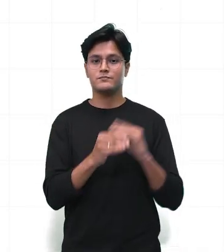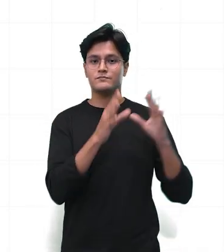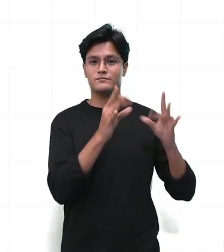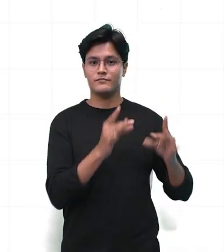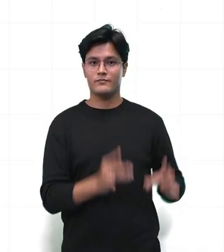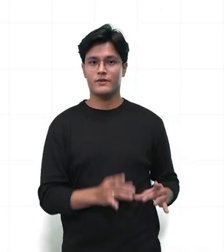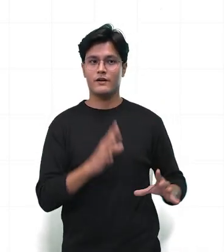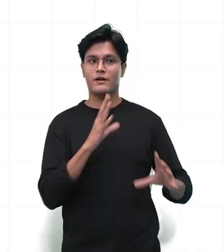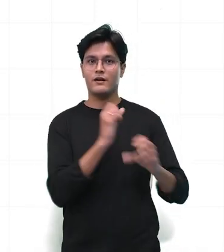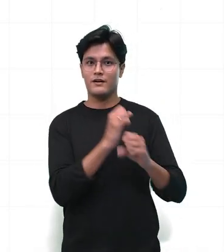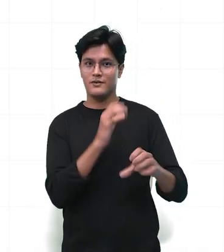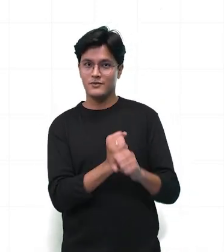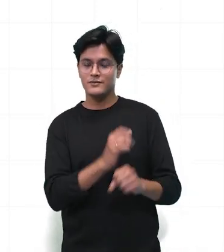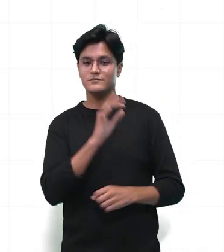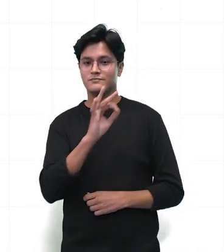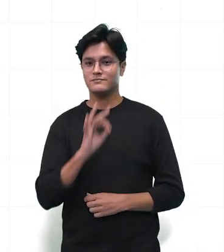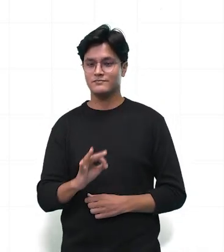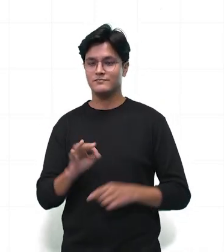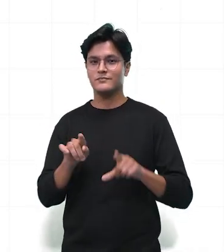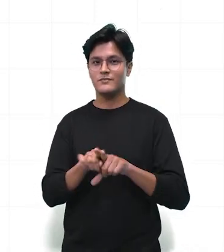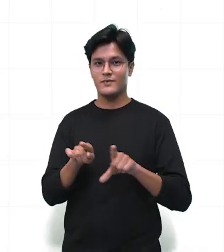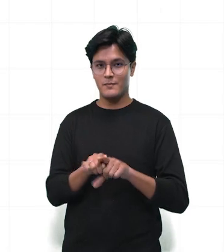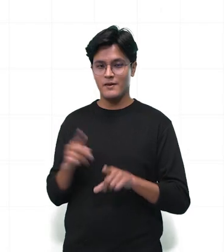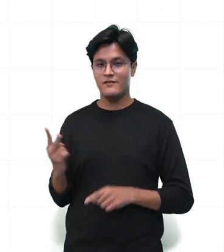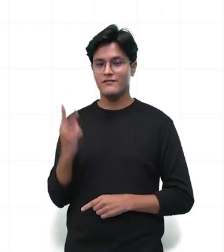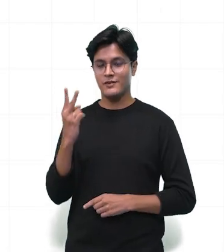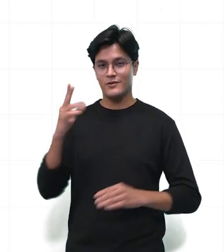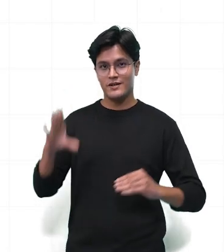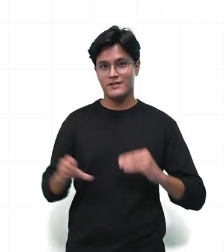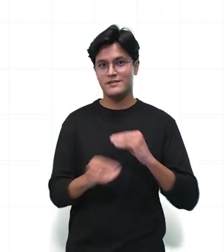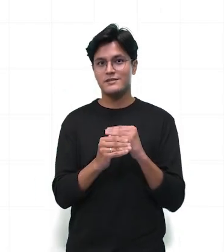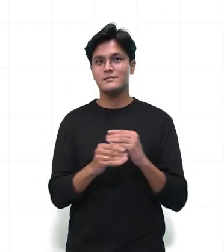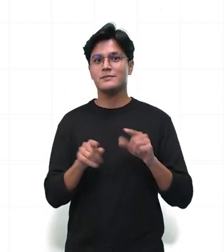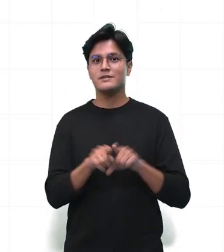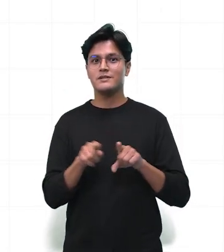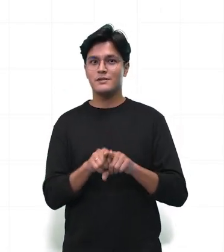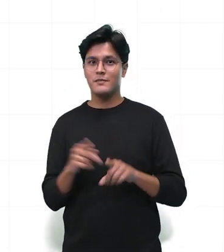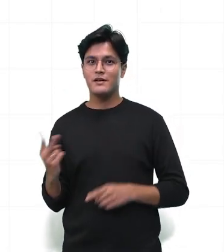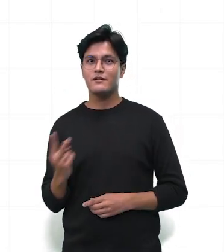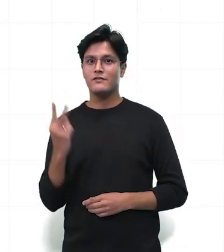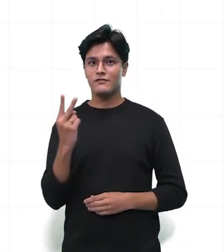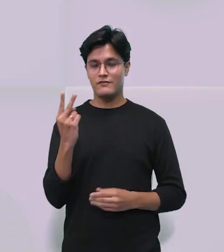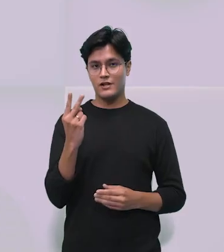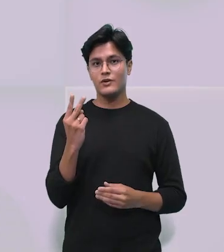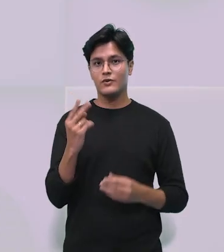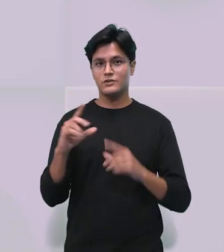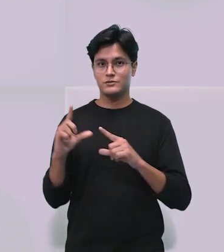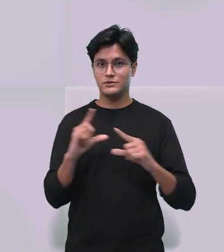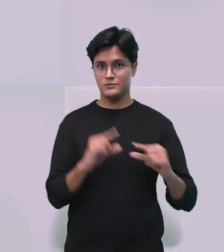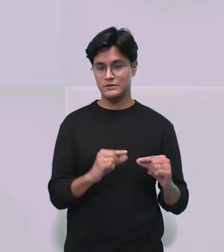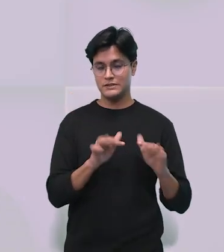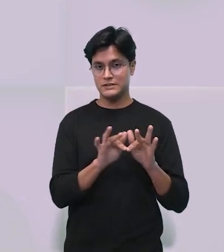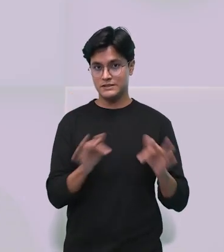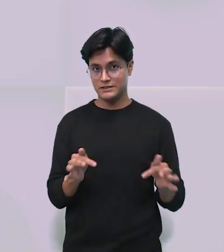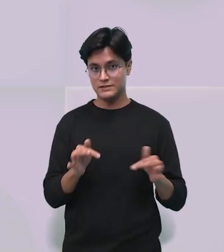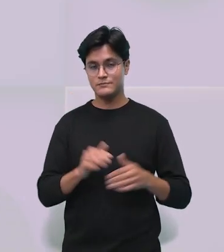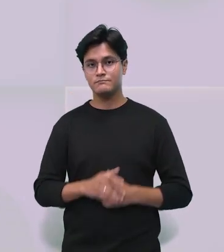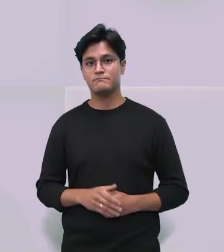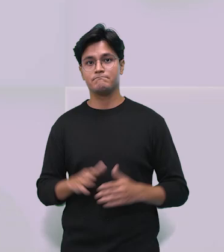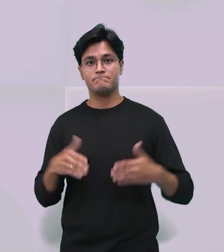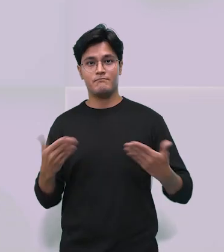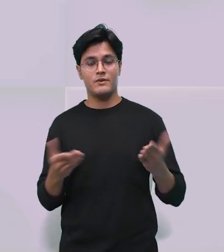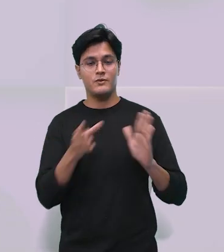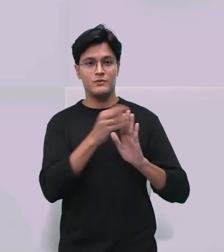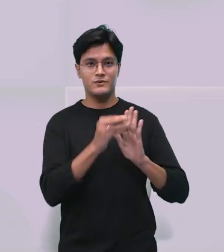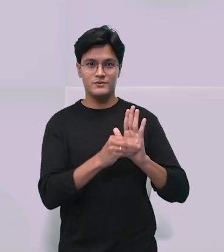porcentagens e de acréscimos e decréscimos simples, ok? Então, esse é o conteúdo da nossa aula, é isso que